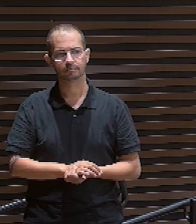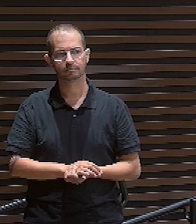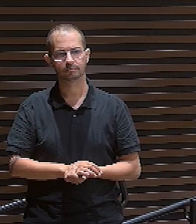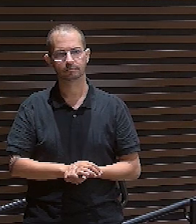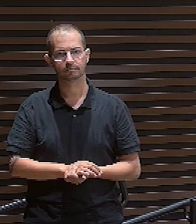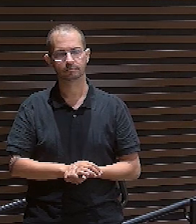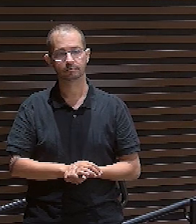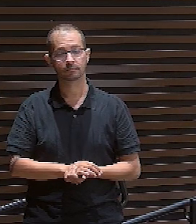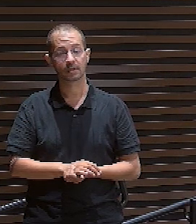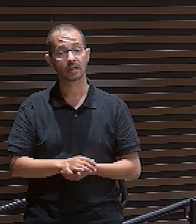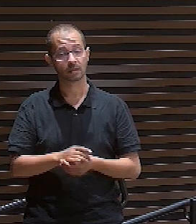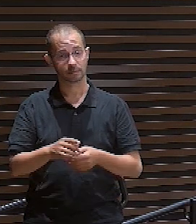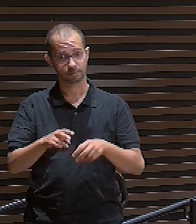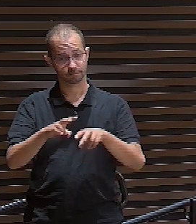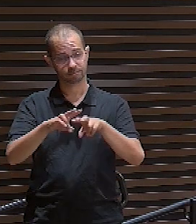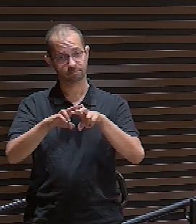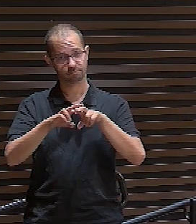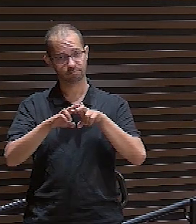Pelo qual